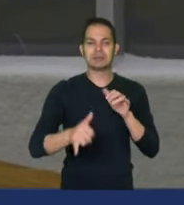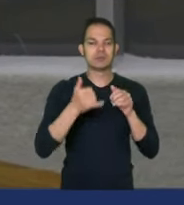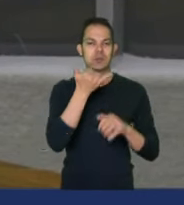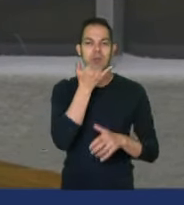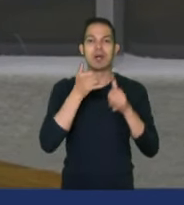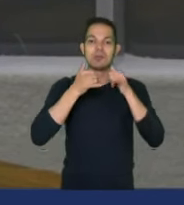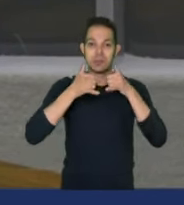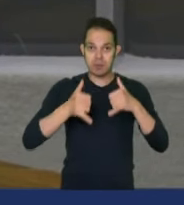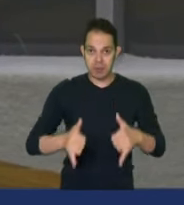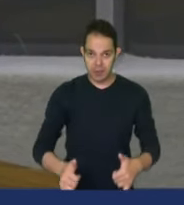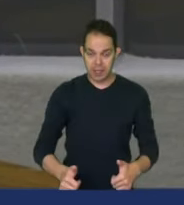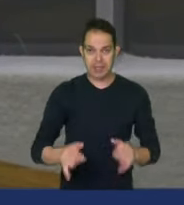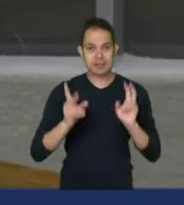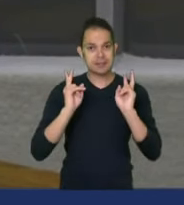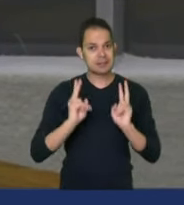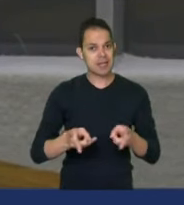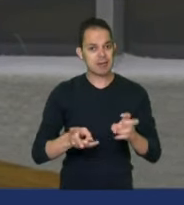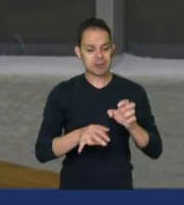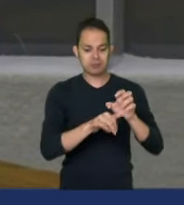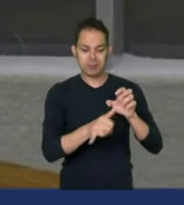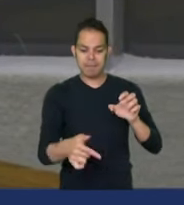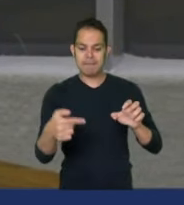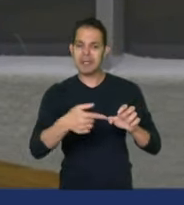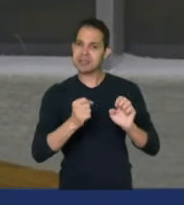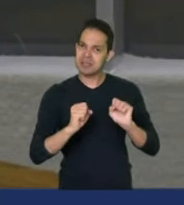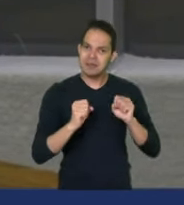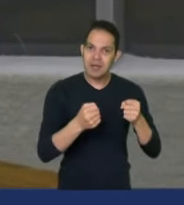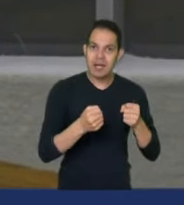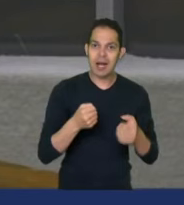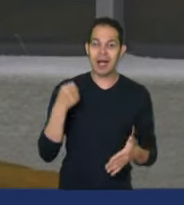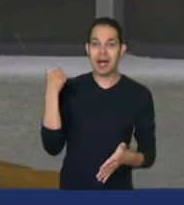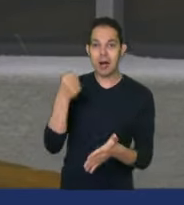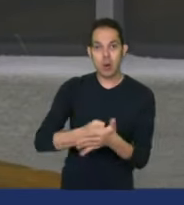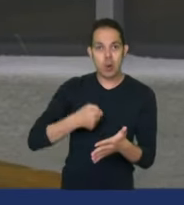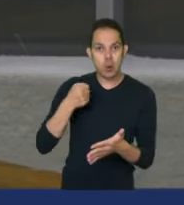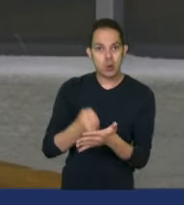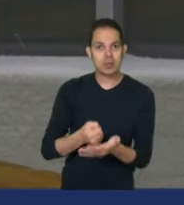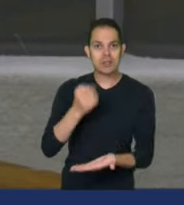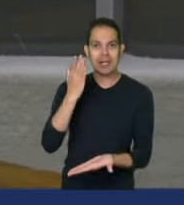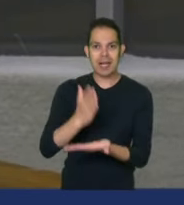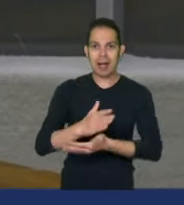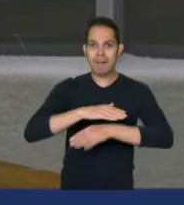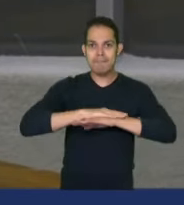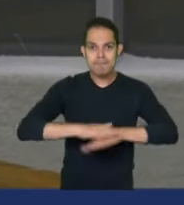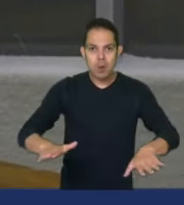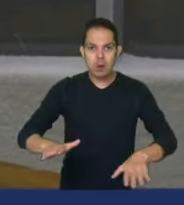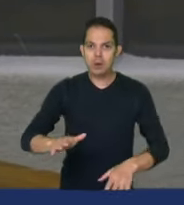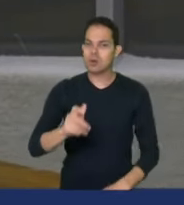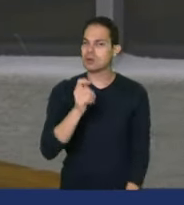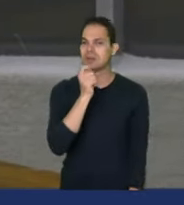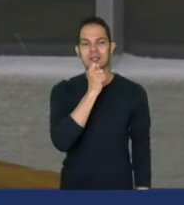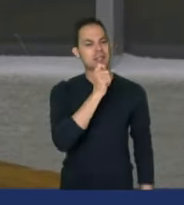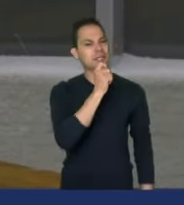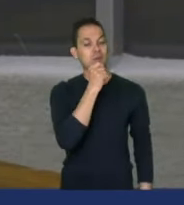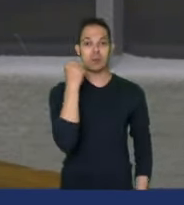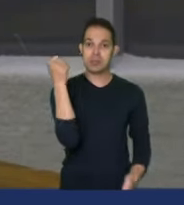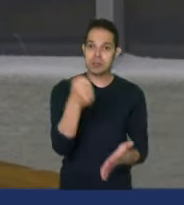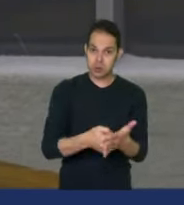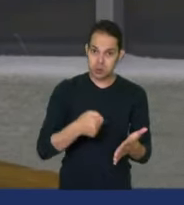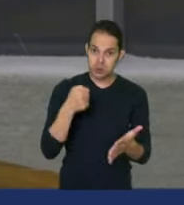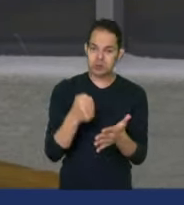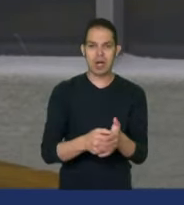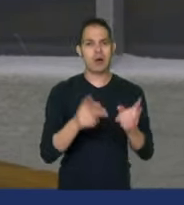Eletrobras. E essa luta não acabou. Essa luta continua. E o governo, além de entregar